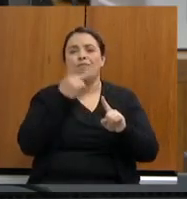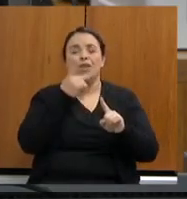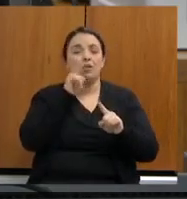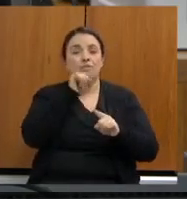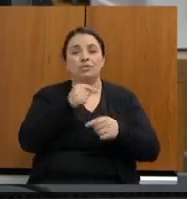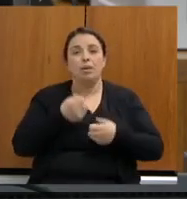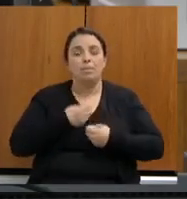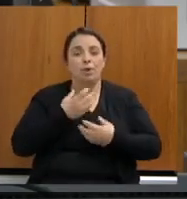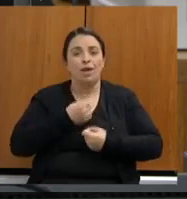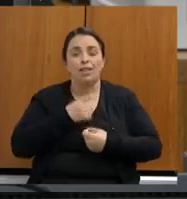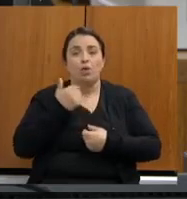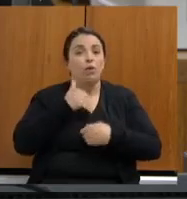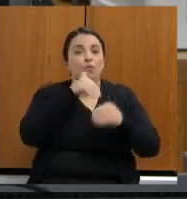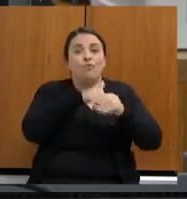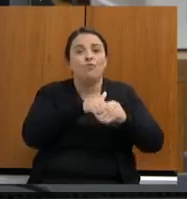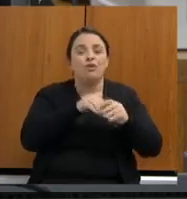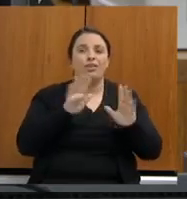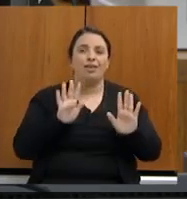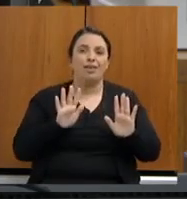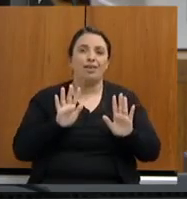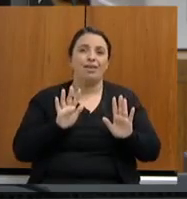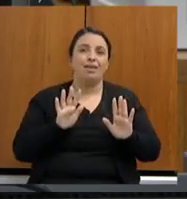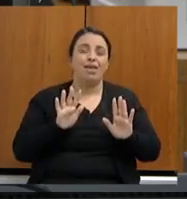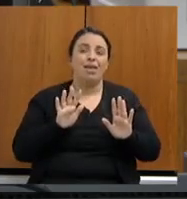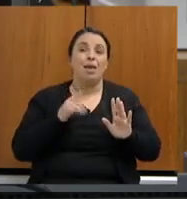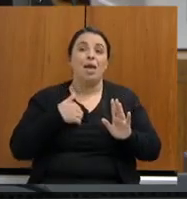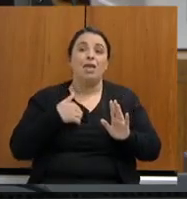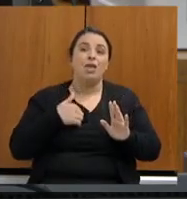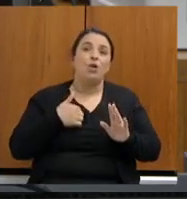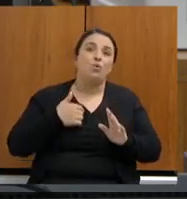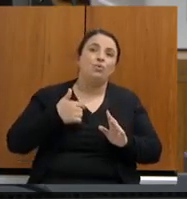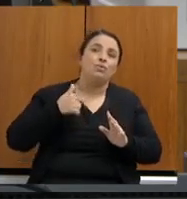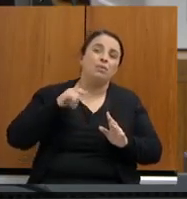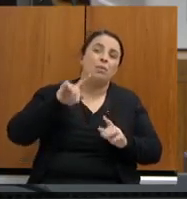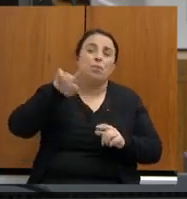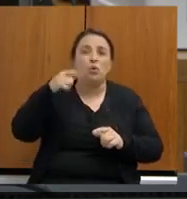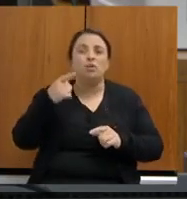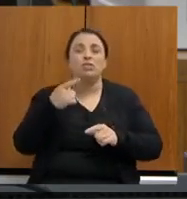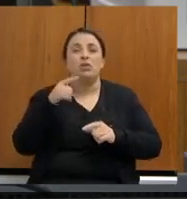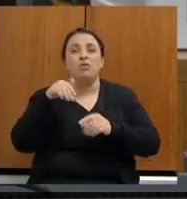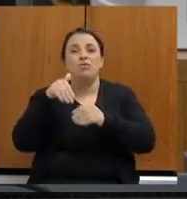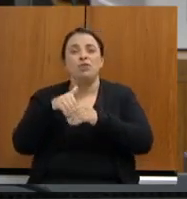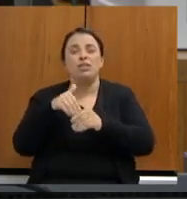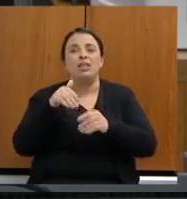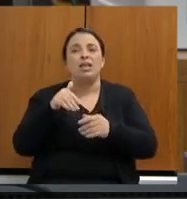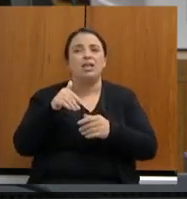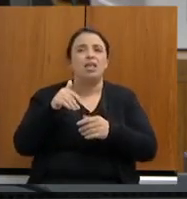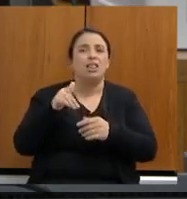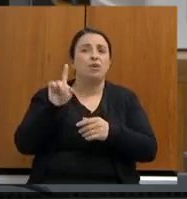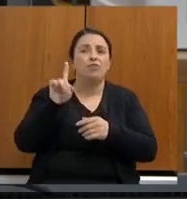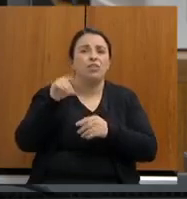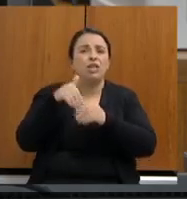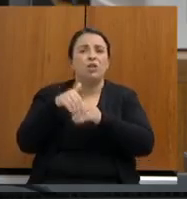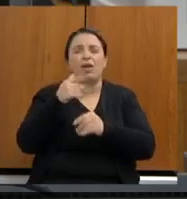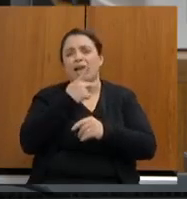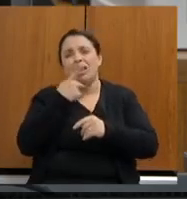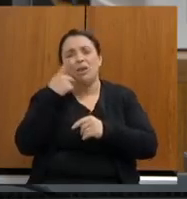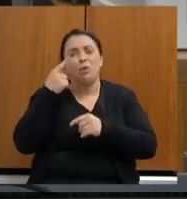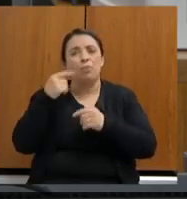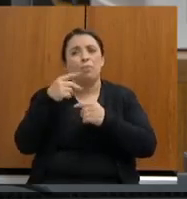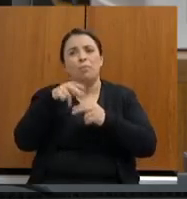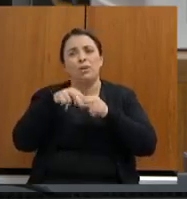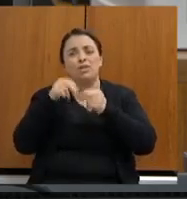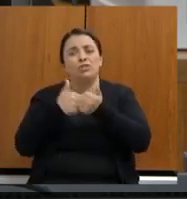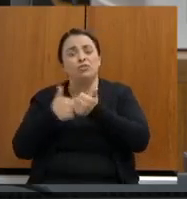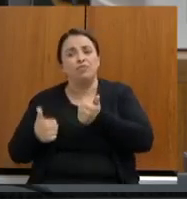segundo porque eu não gostava do vício do Khalil mas não pensando que tava voltando bem e depois que eu vim para cá e conheci o senhor atuação do Senhor inclusive nessa